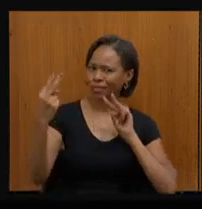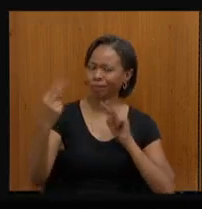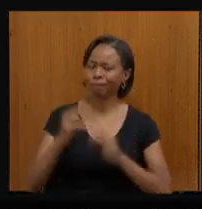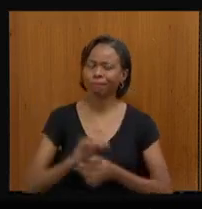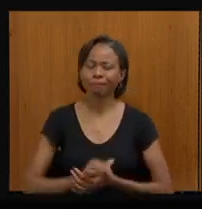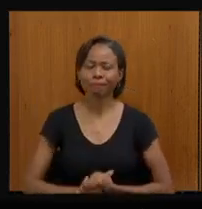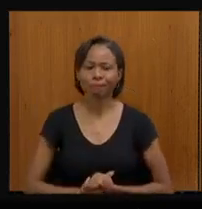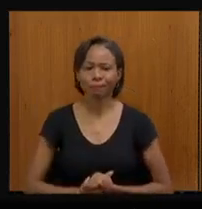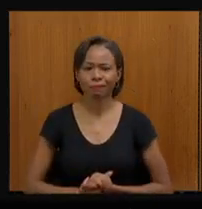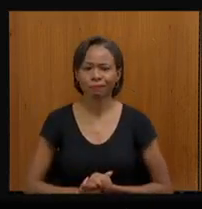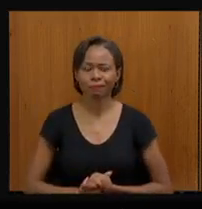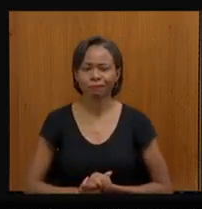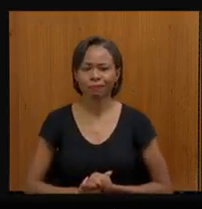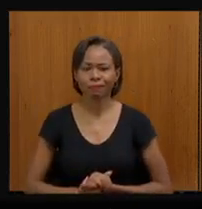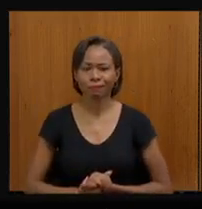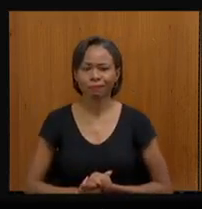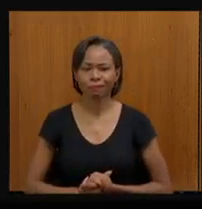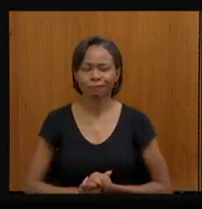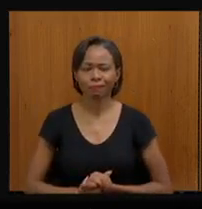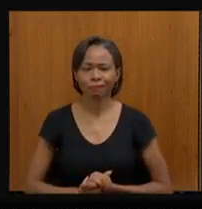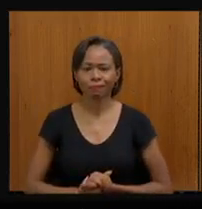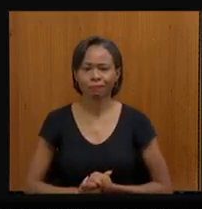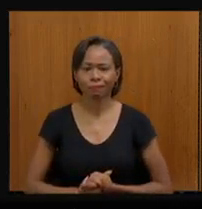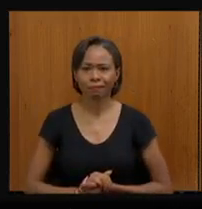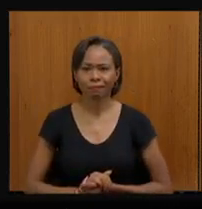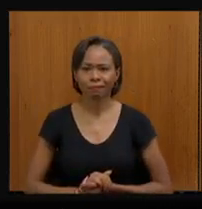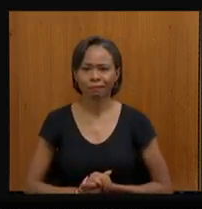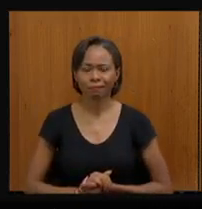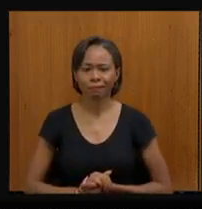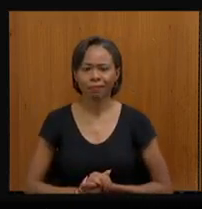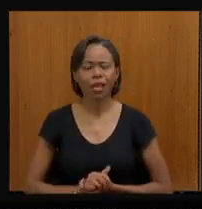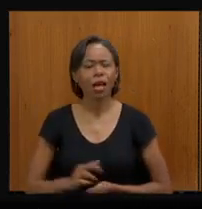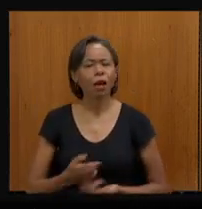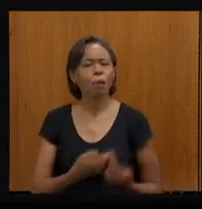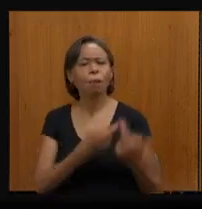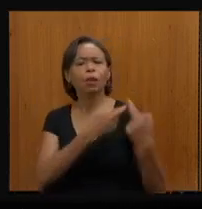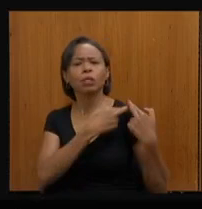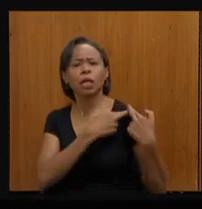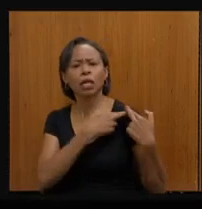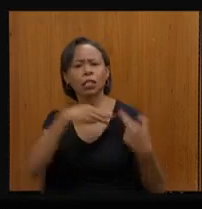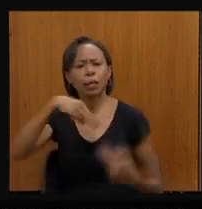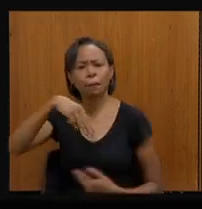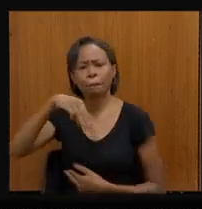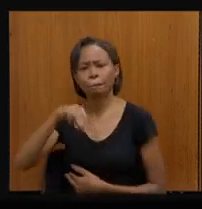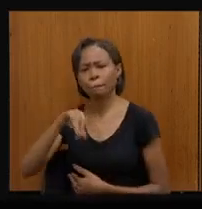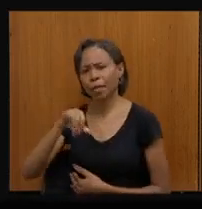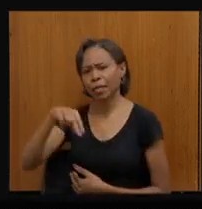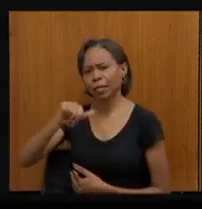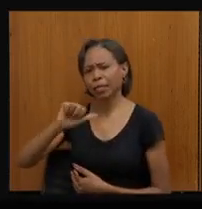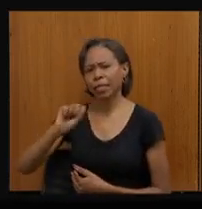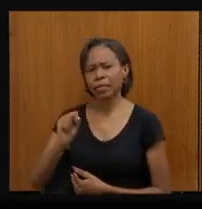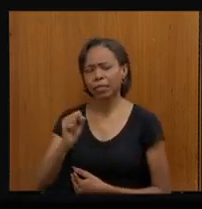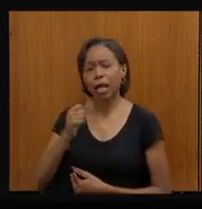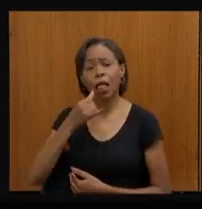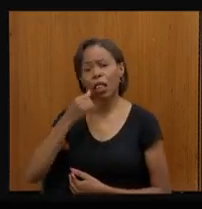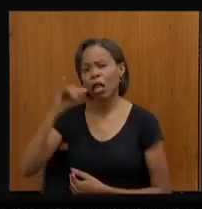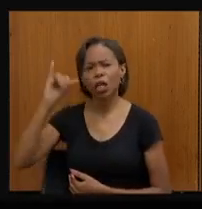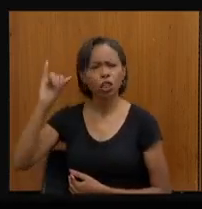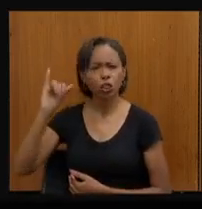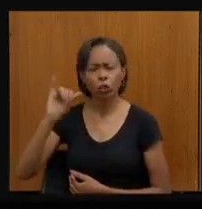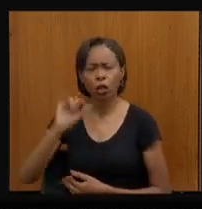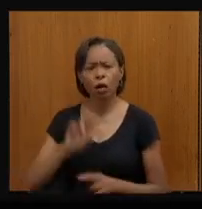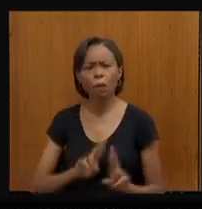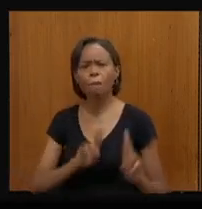construía com parte a emissão da nf-e é a ideia da minha